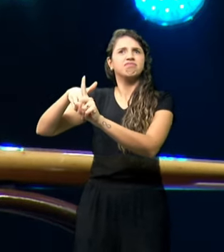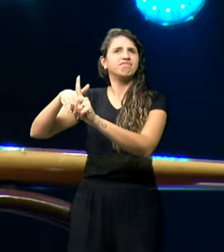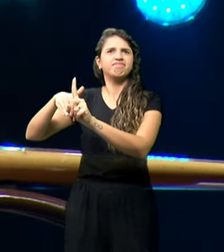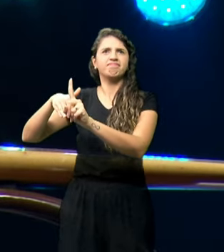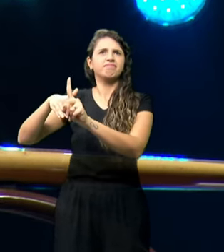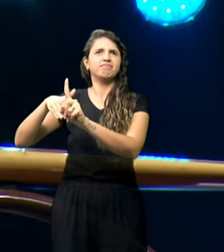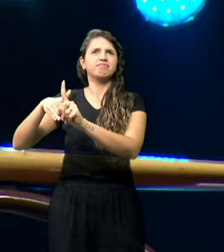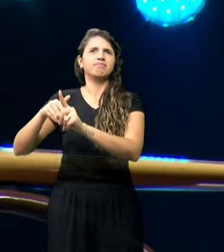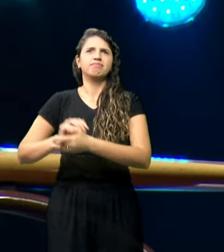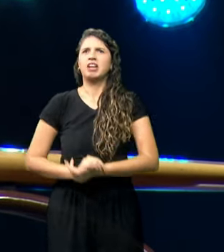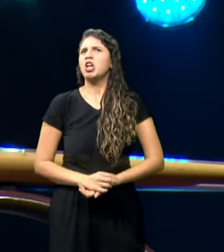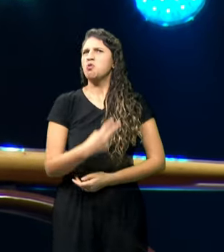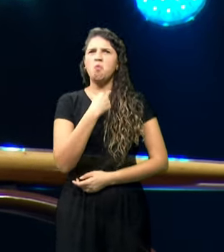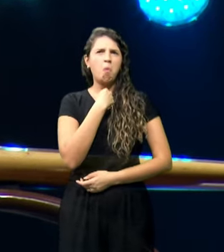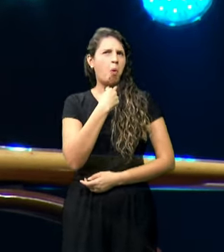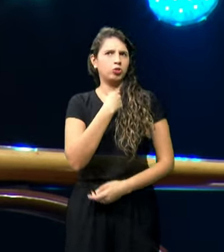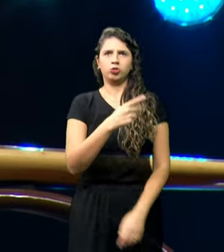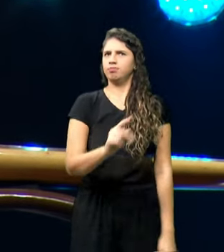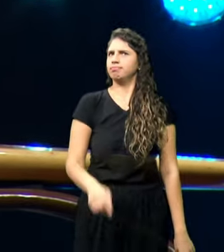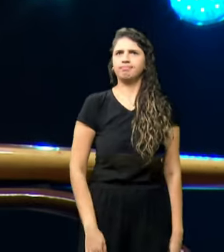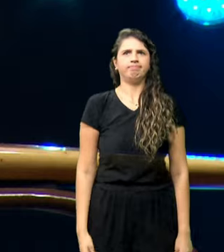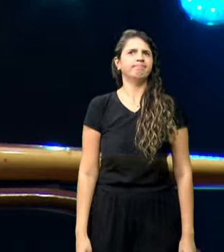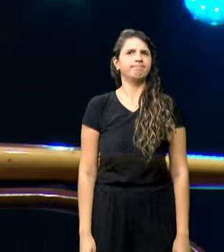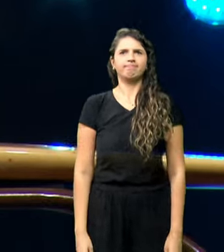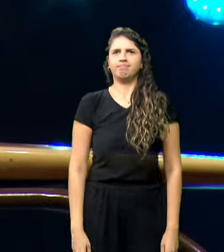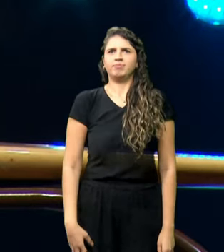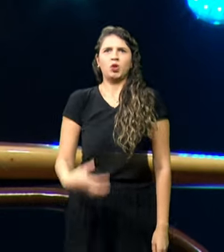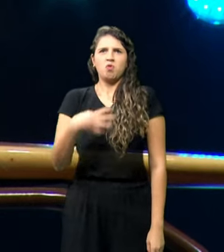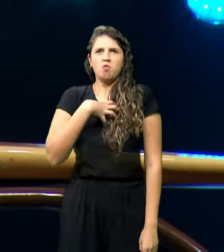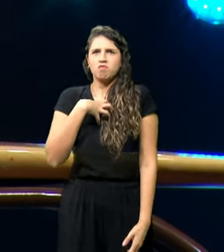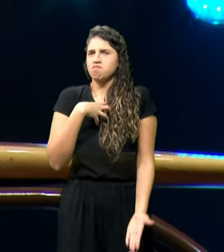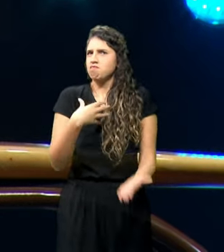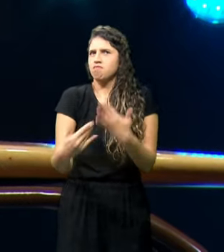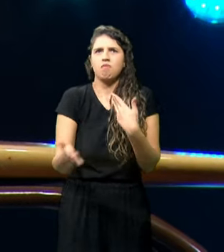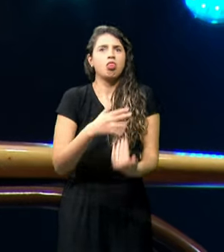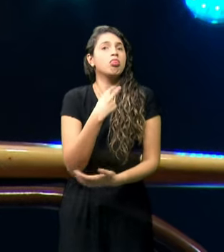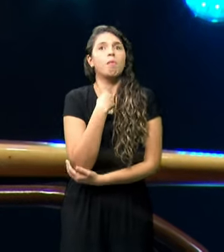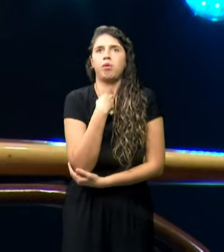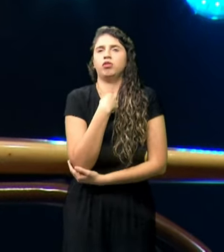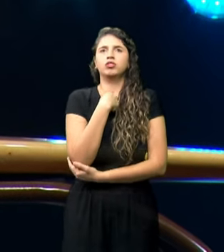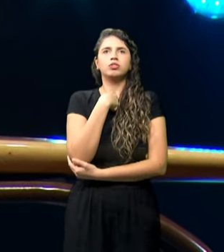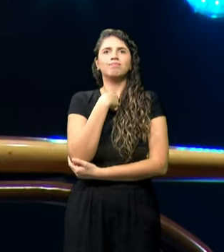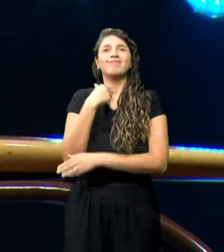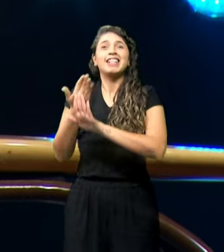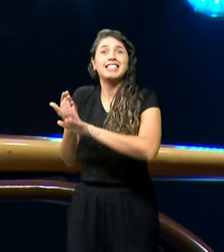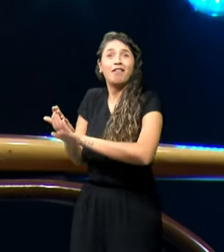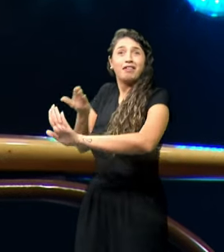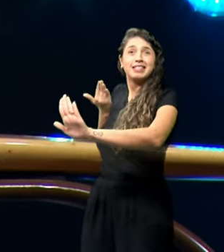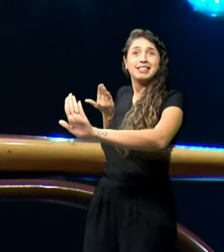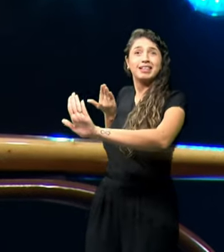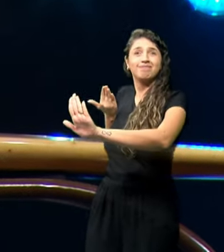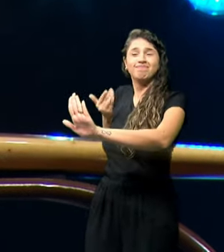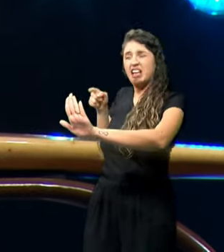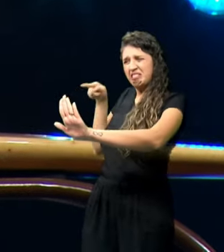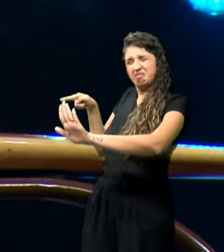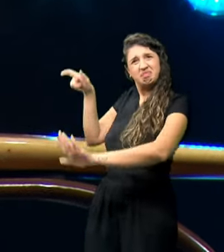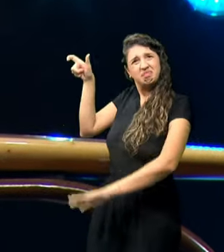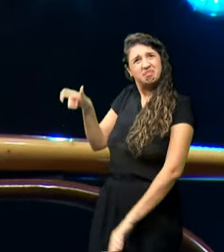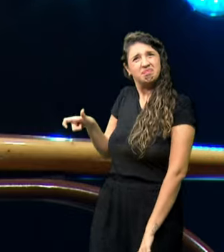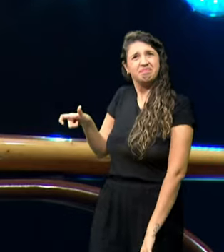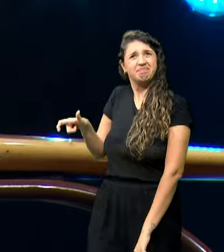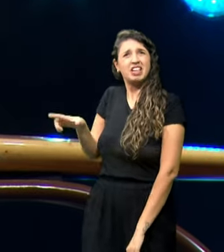miserável, munheca de samambaia, se afasta dessa gente, impuro, toma da número 1